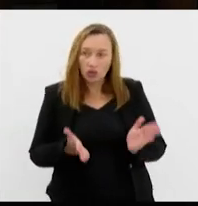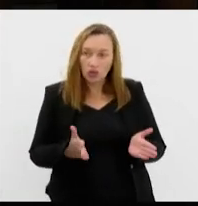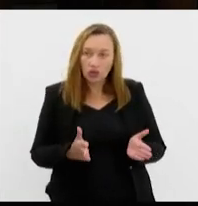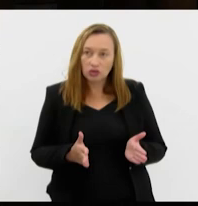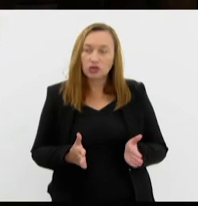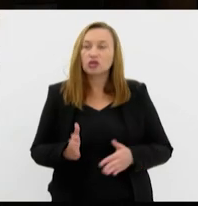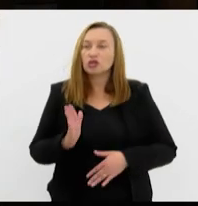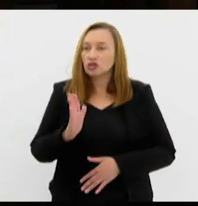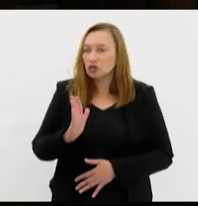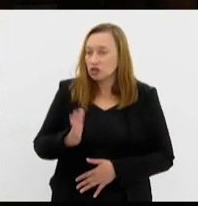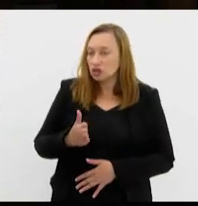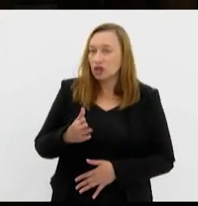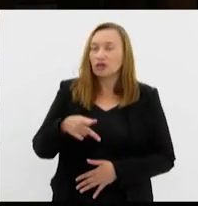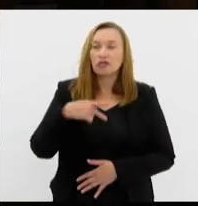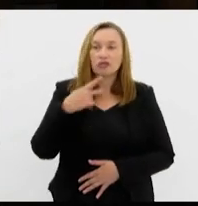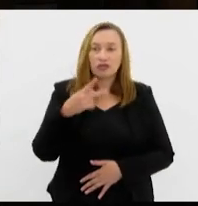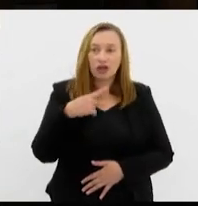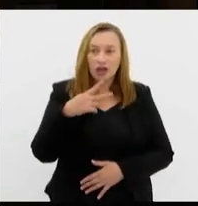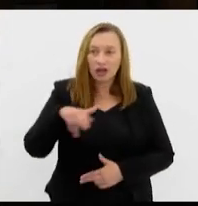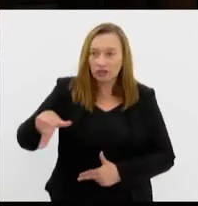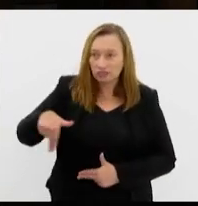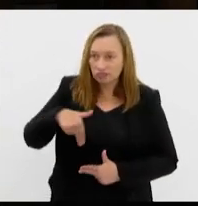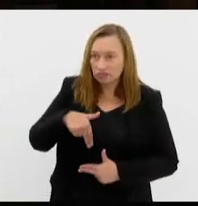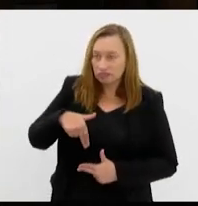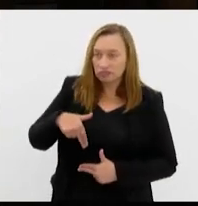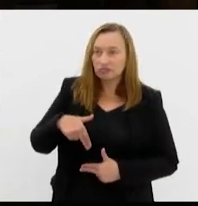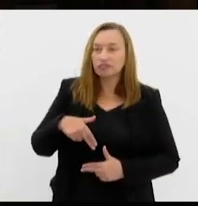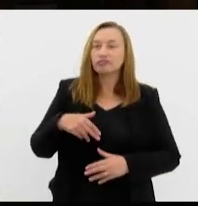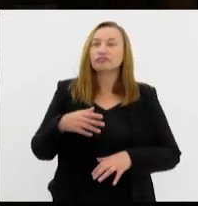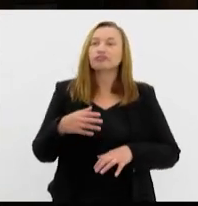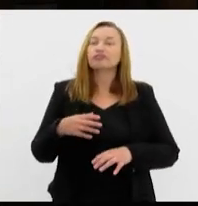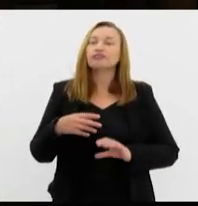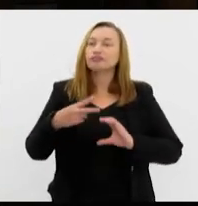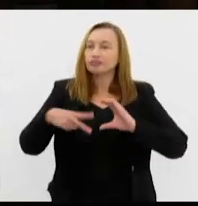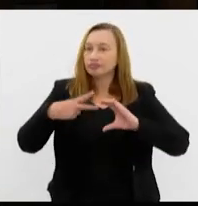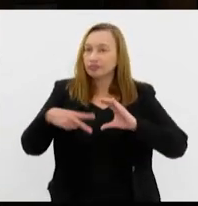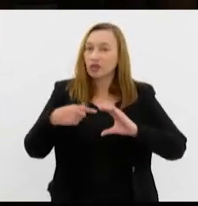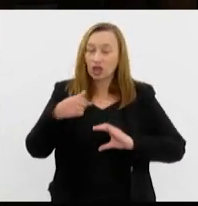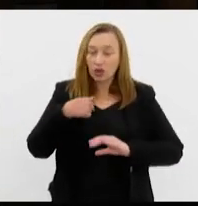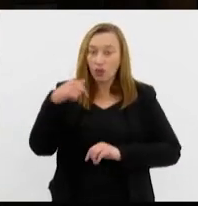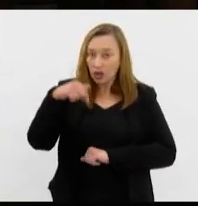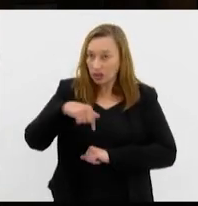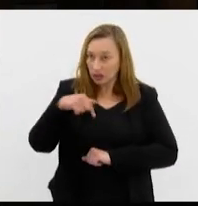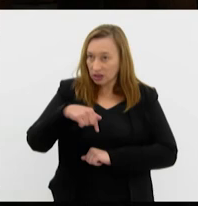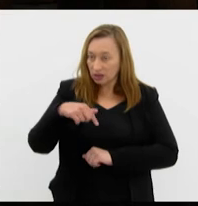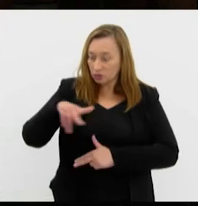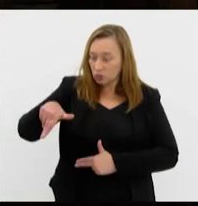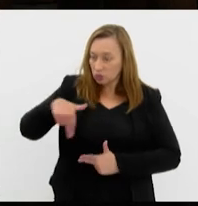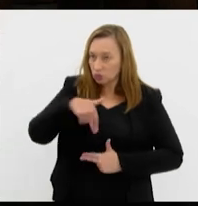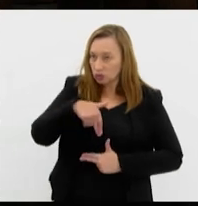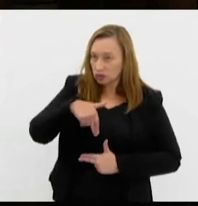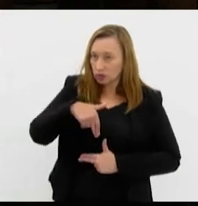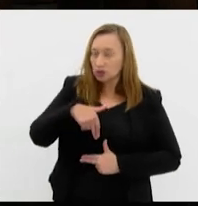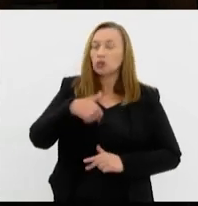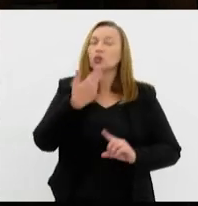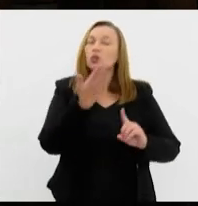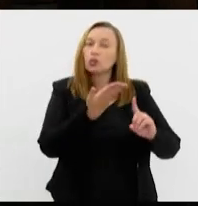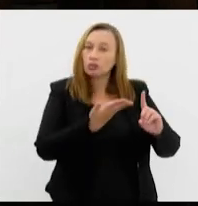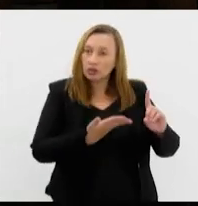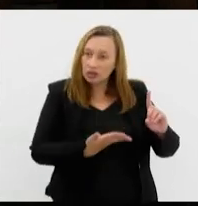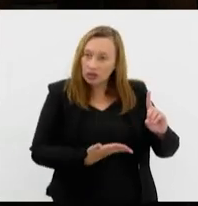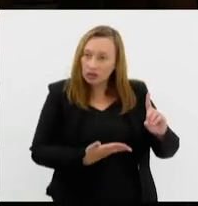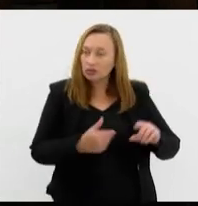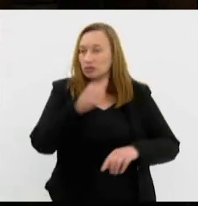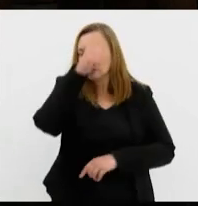já feito o seu discurso na Câmara, e eu aqui faço uma homenagem